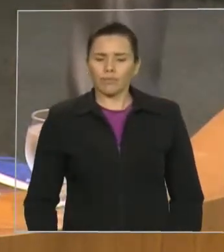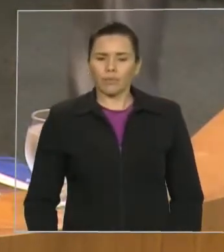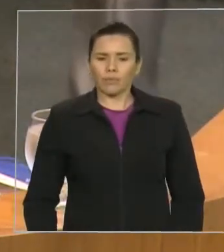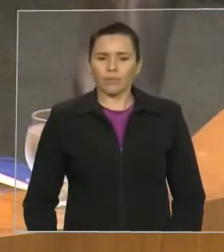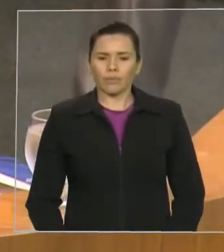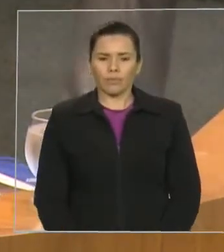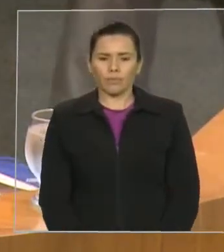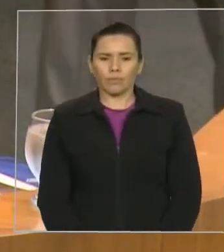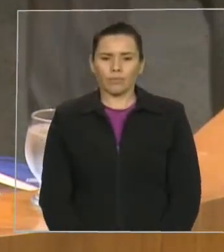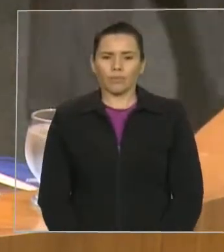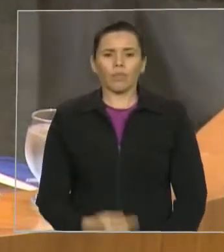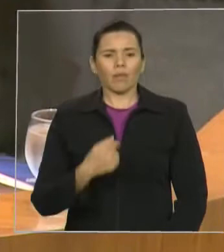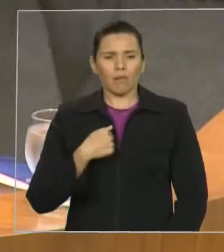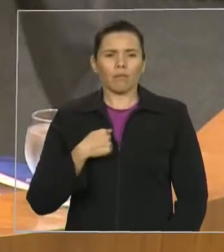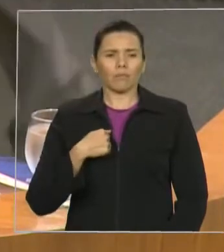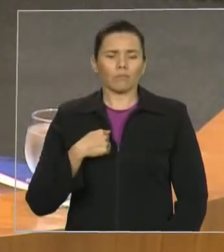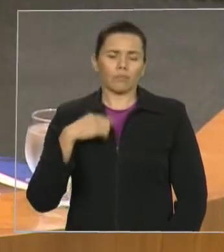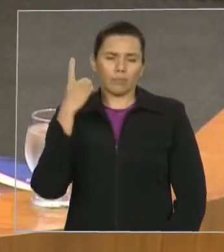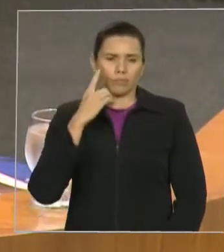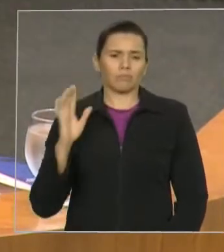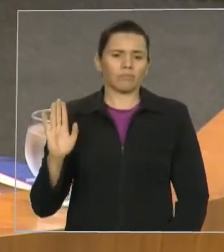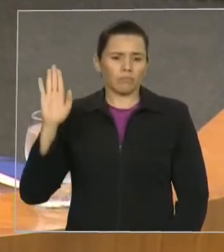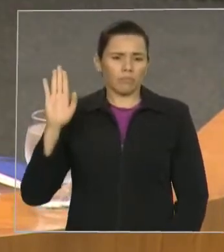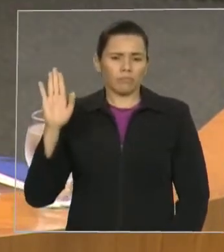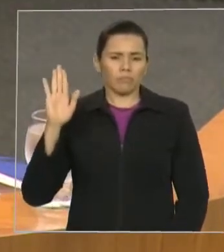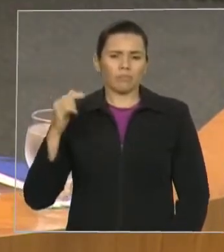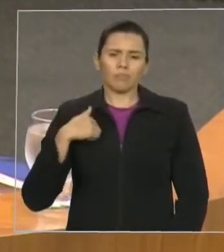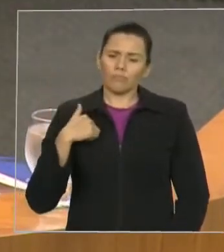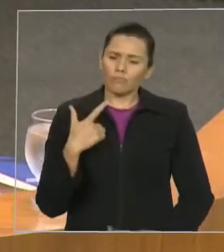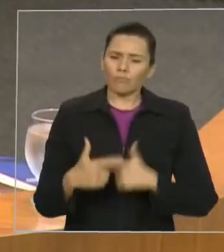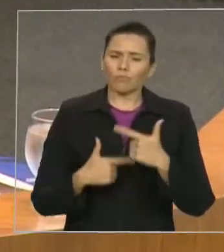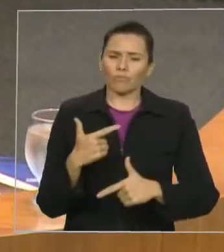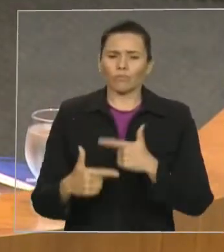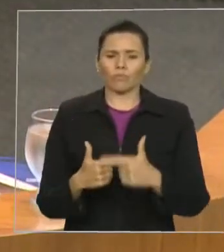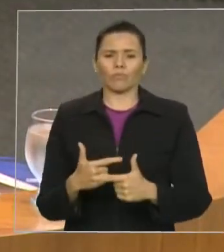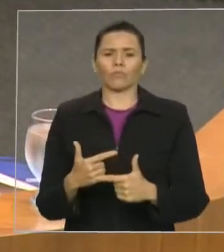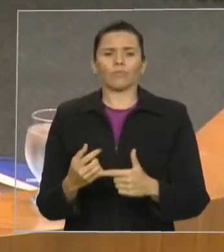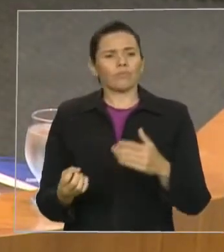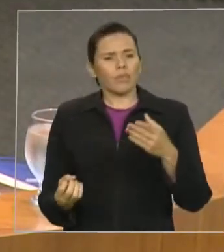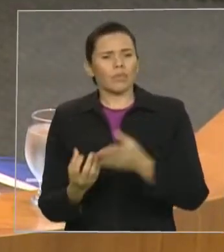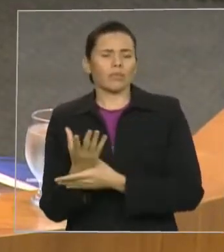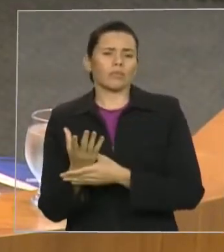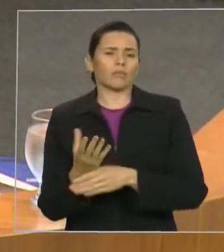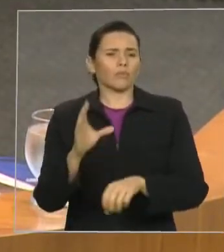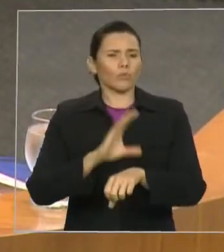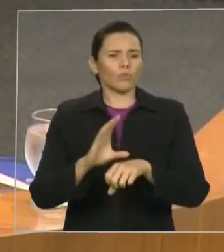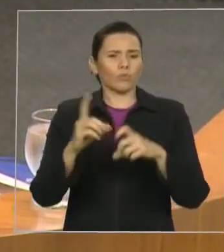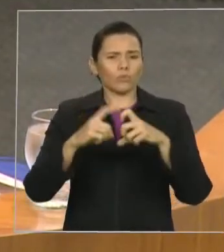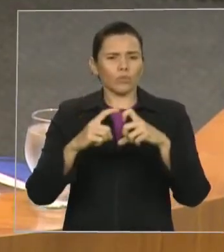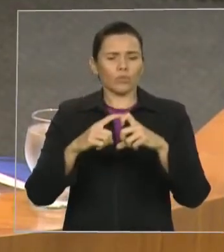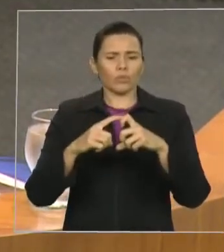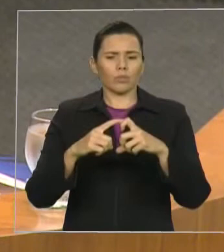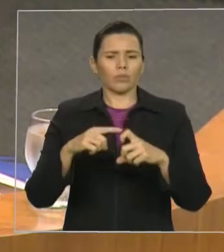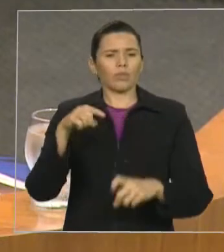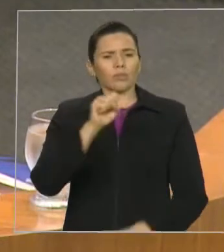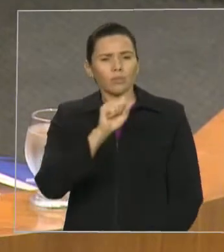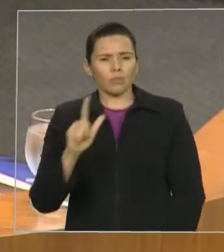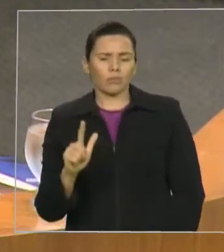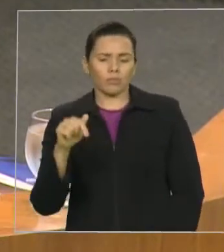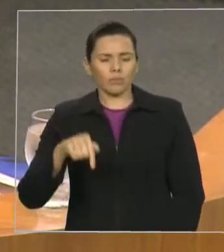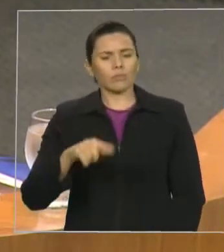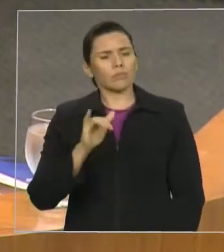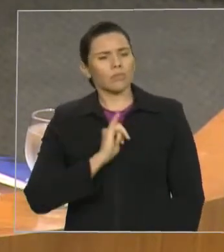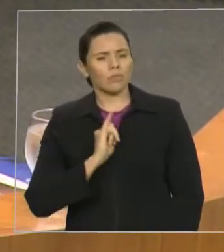Então, se eu fui candidato a deputado estadual, e eu me propus lutar pela implantação do curso de medicina em São Luís, em Imperatriz.